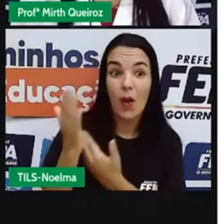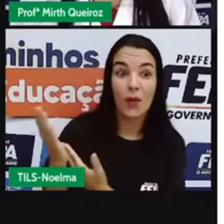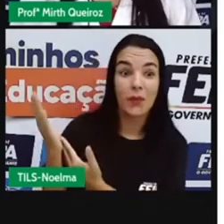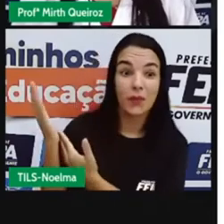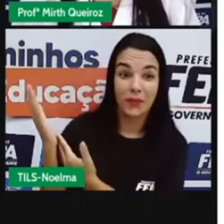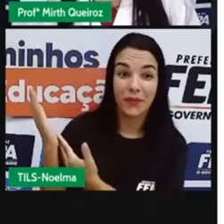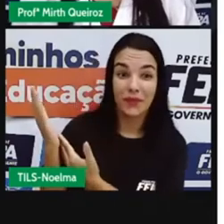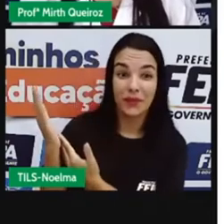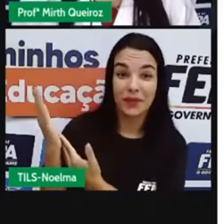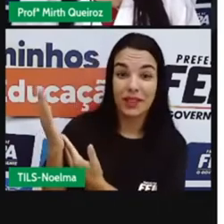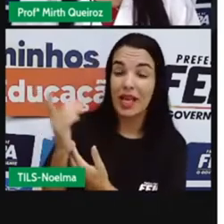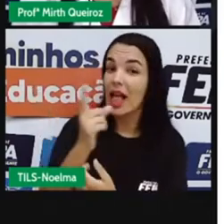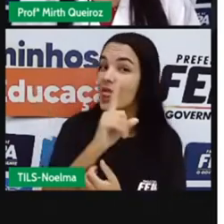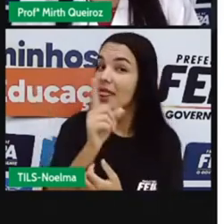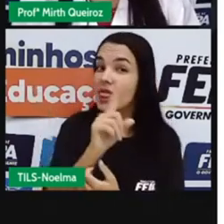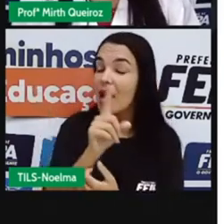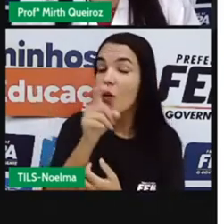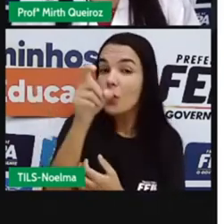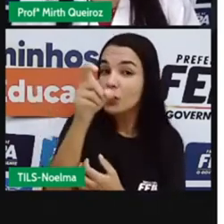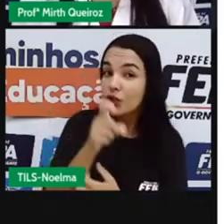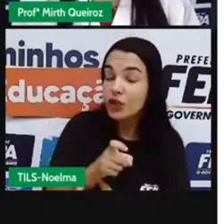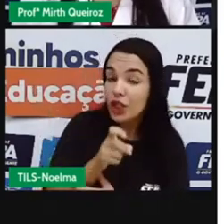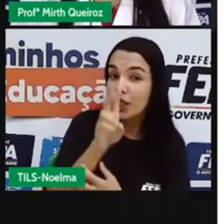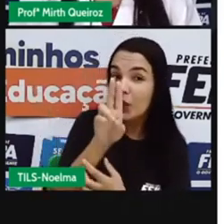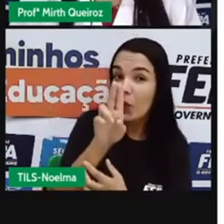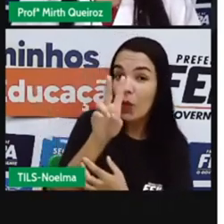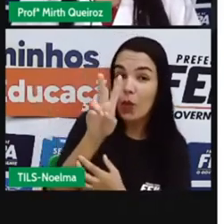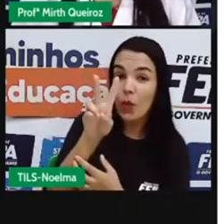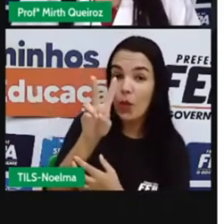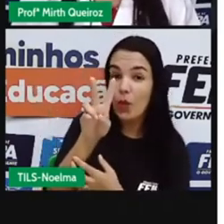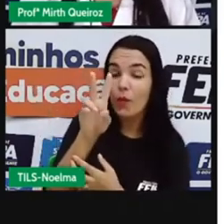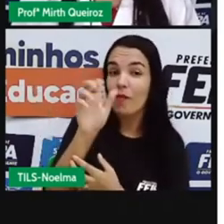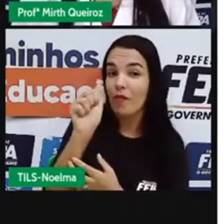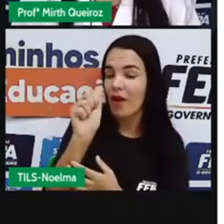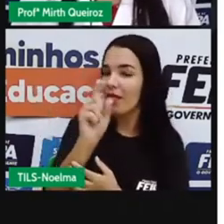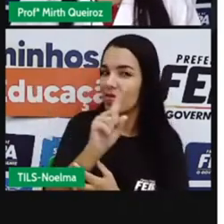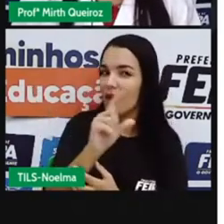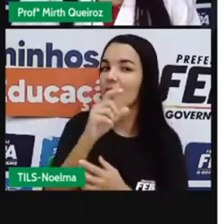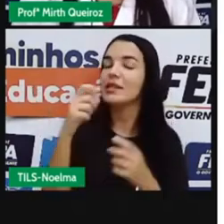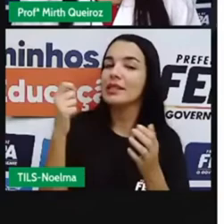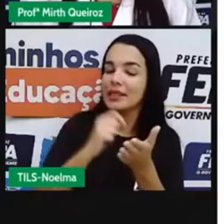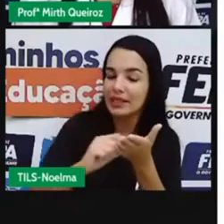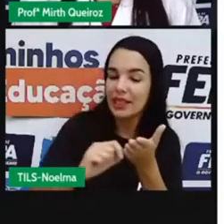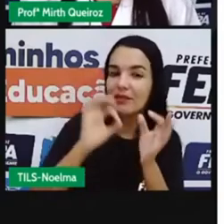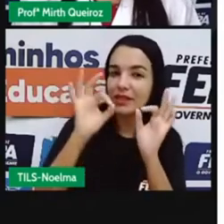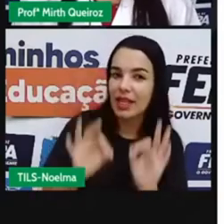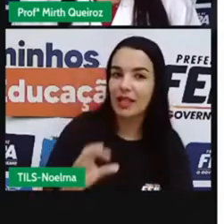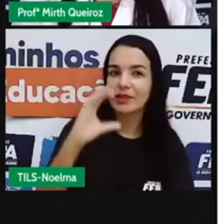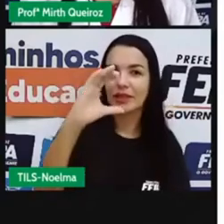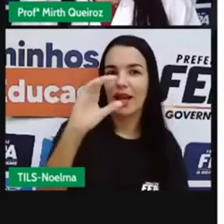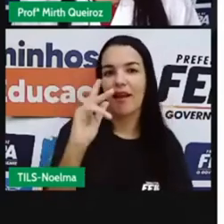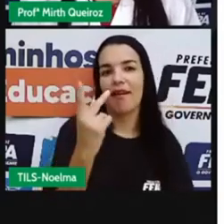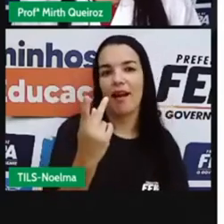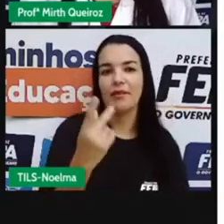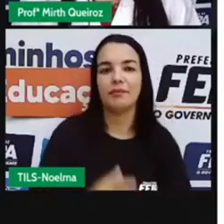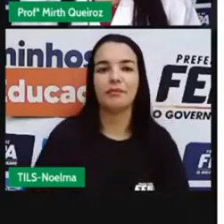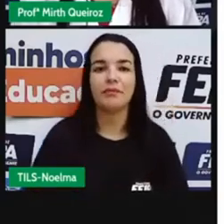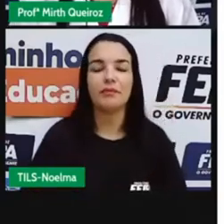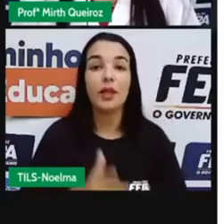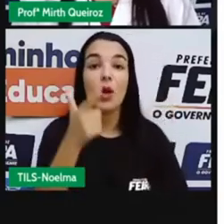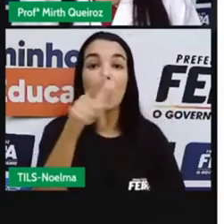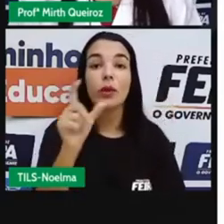Chuva se escreve assim, não é com X. Chuva se escreve com CH. Outra